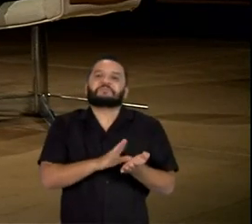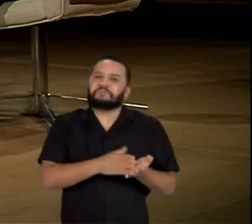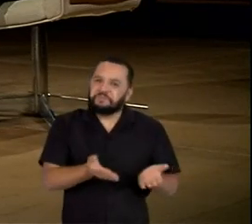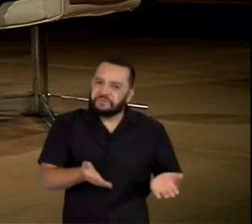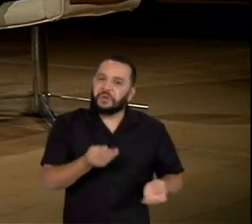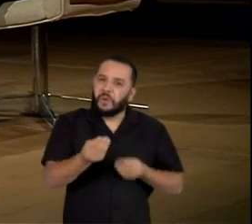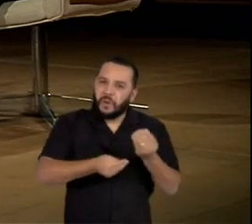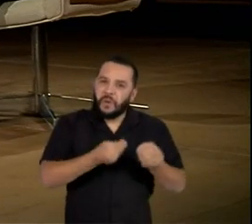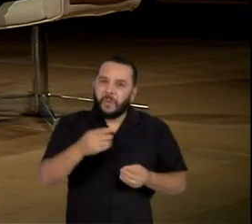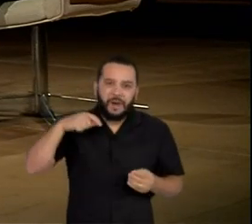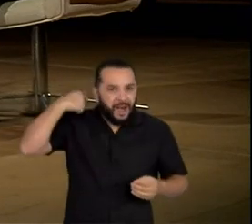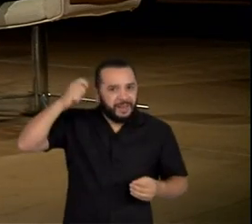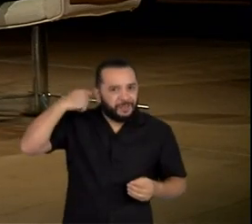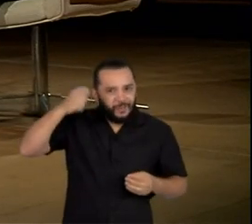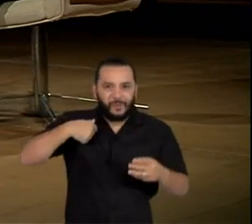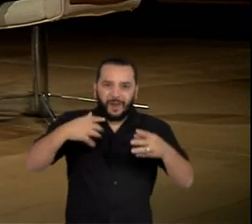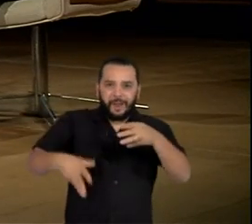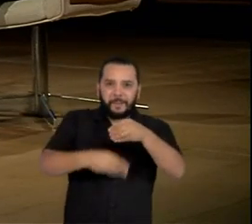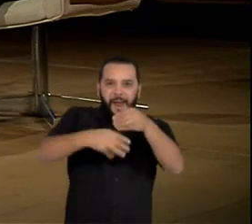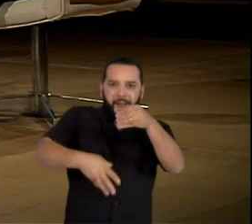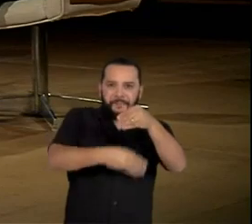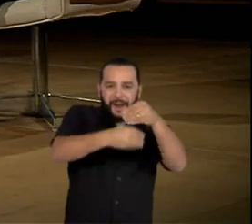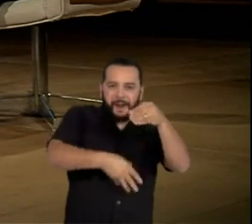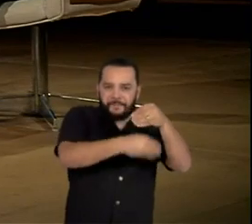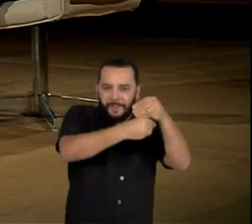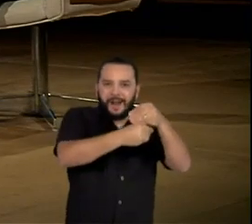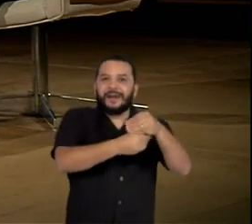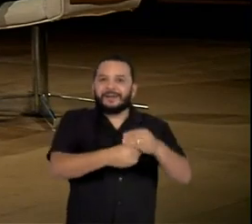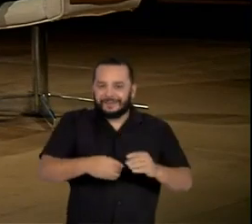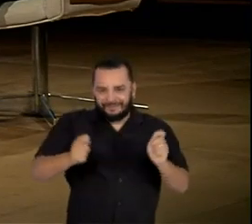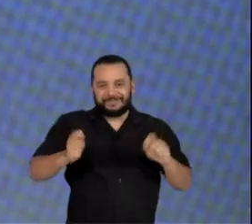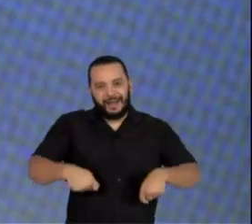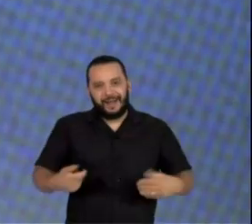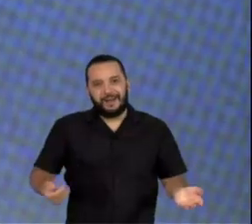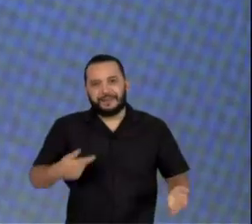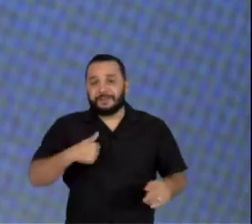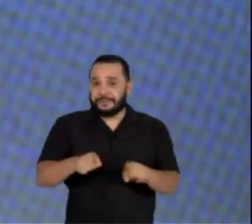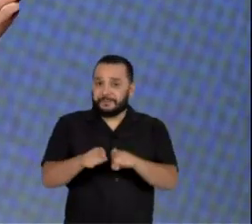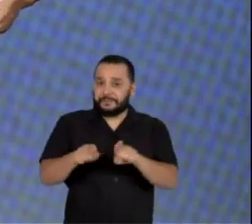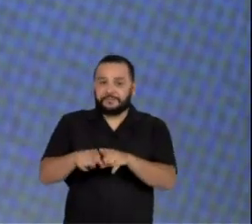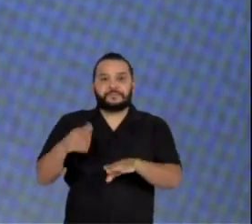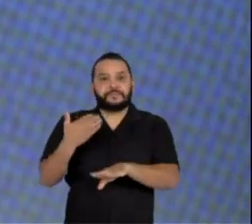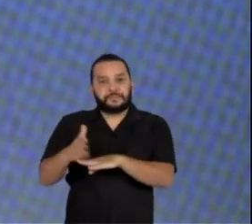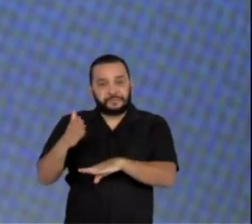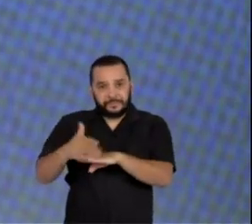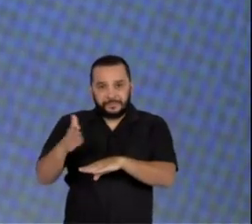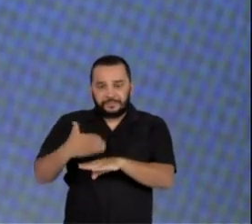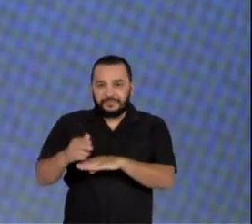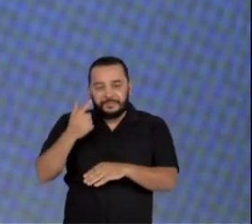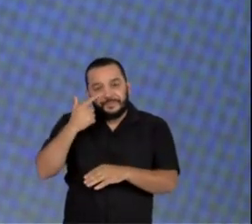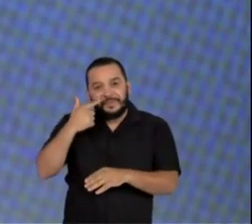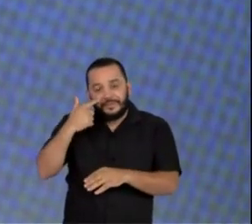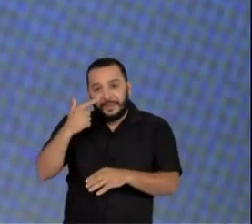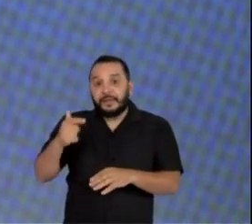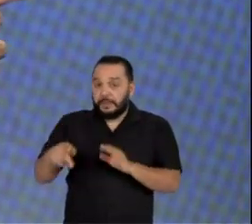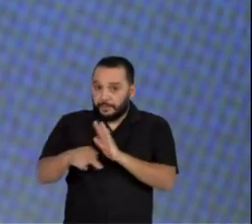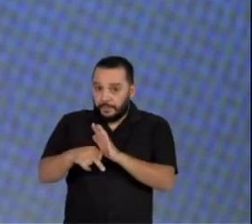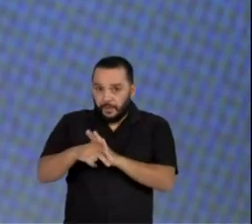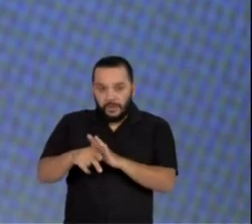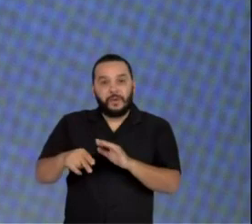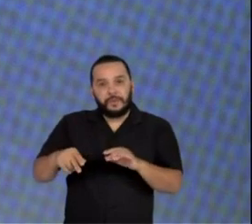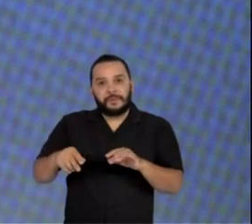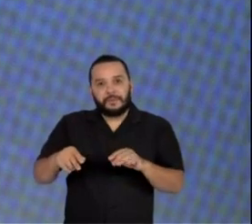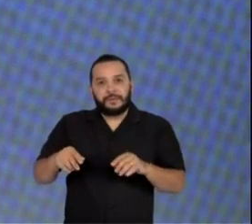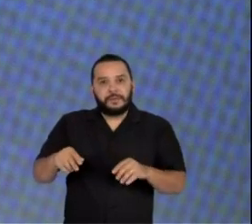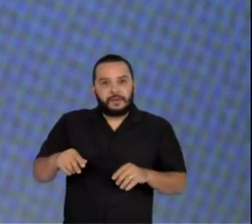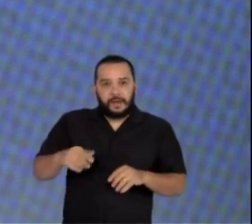pode contribuir na partitura e você via durante os ensaios a técnica, porque quando a técnica ri de